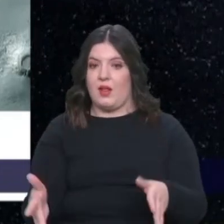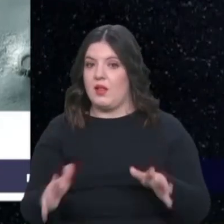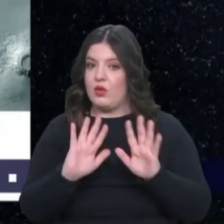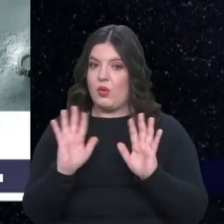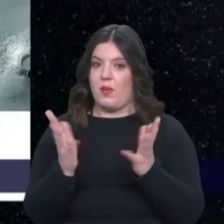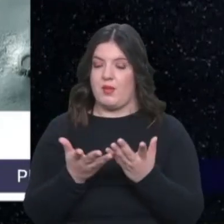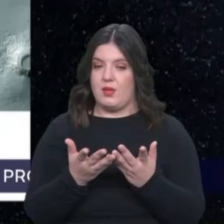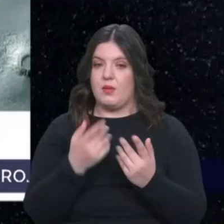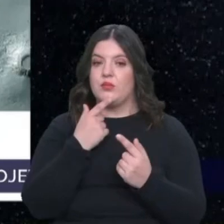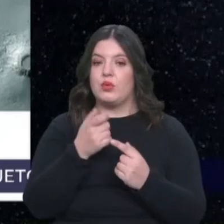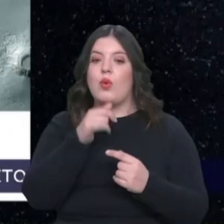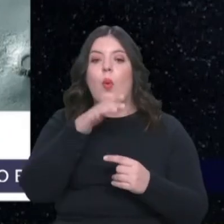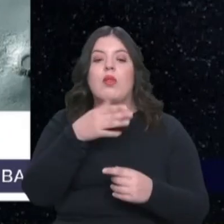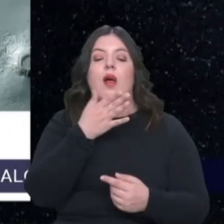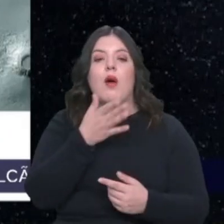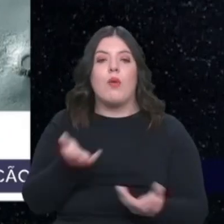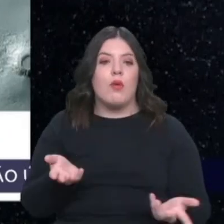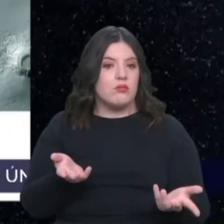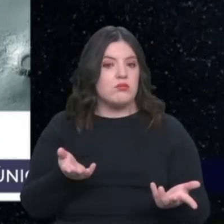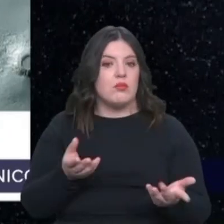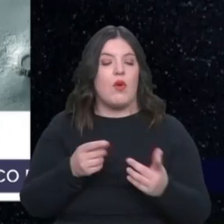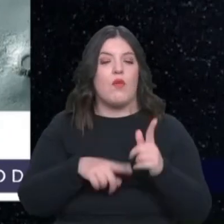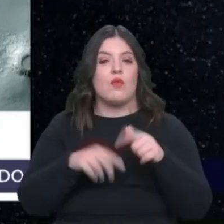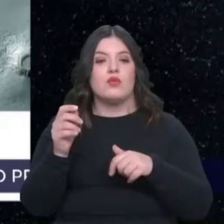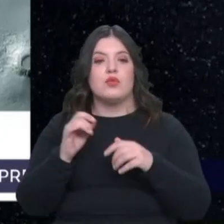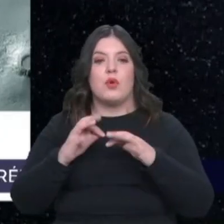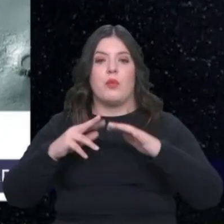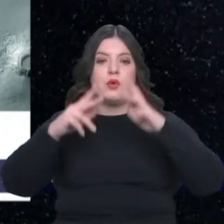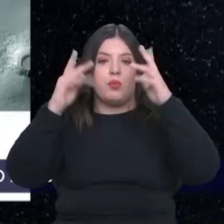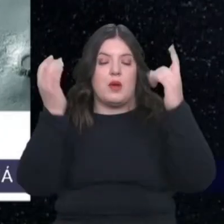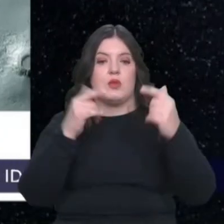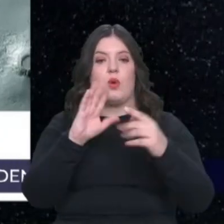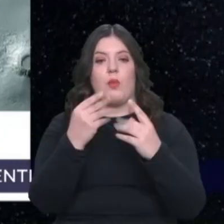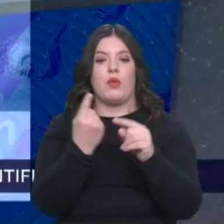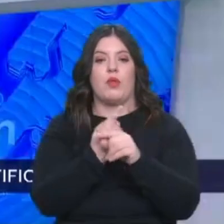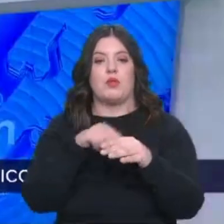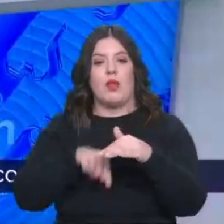pergunta que se coloca é: para onde é que foi essa água? Muita dela fugiu para o espaço, muita dela está aqui